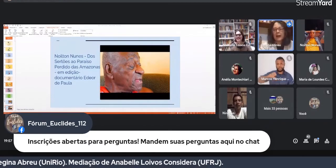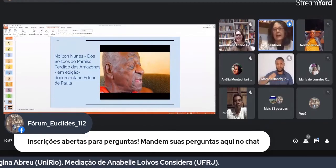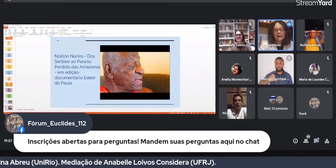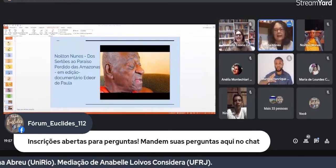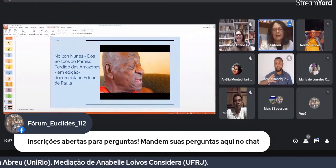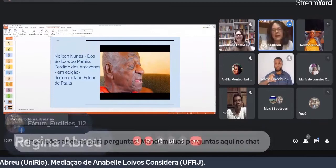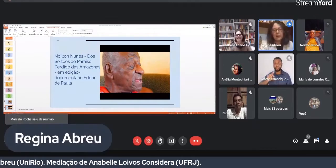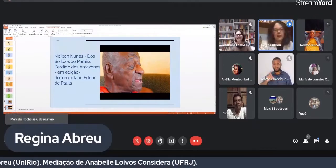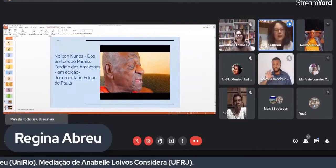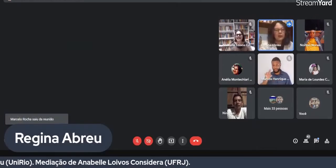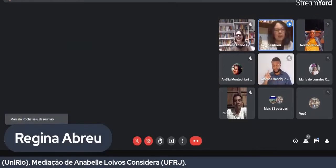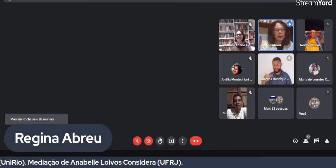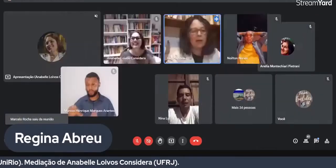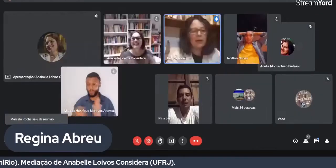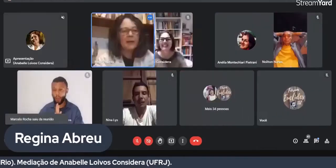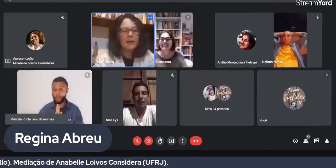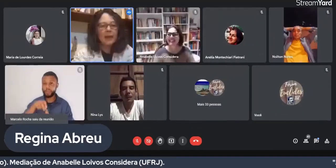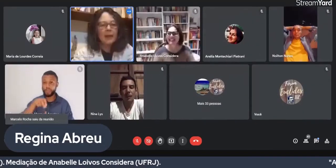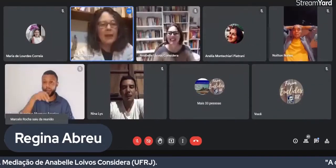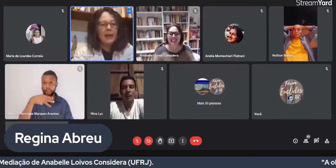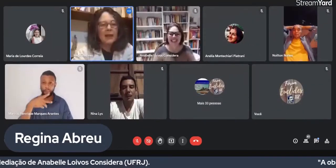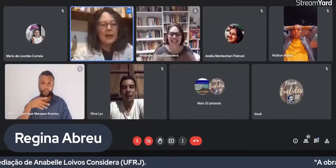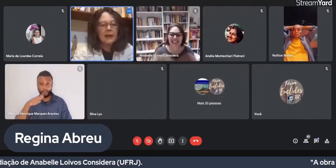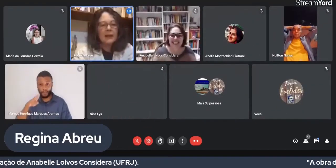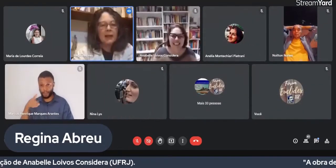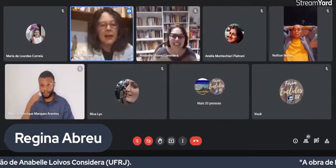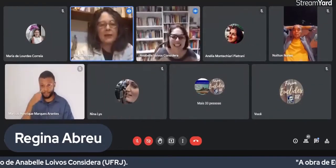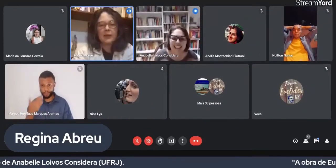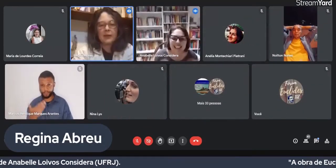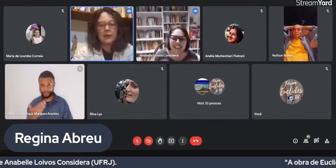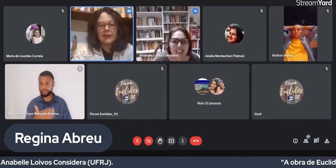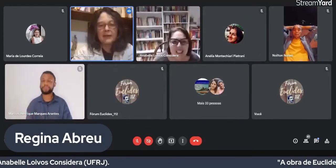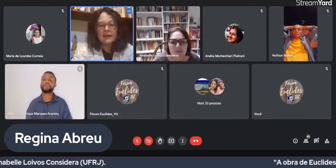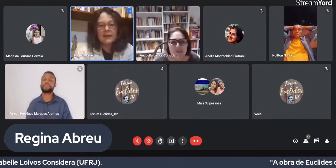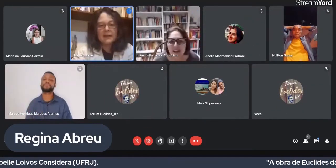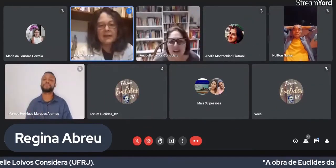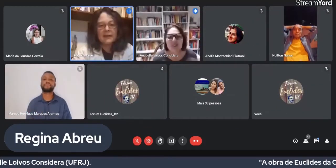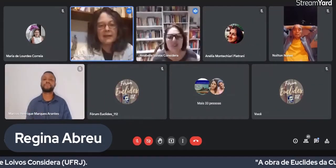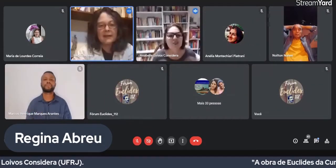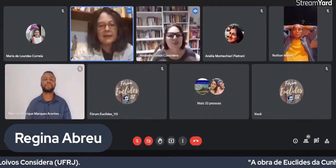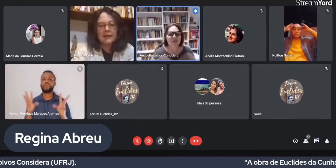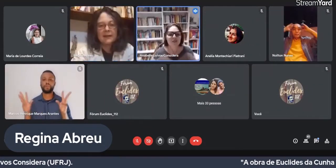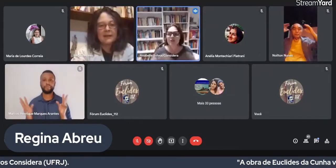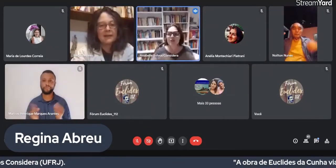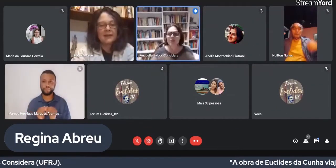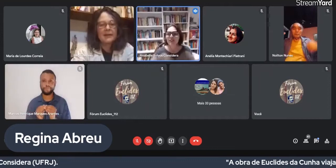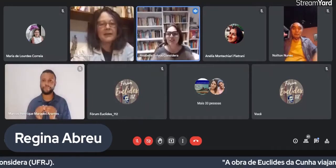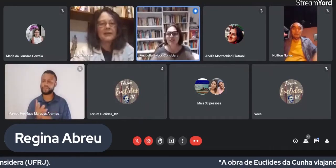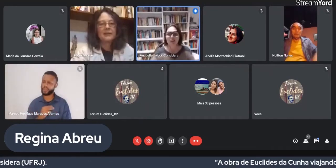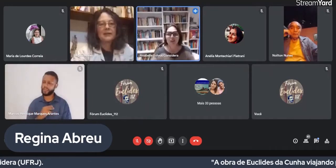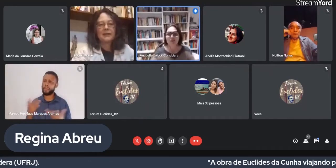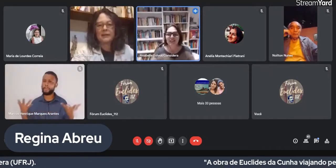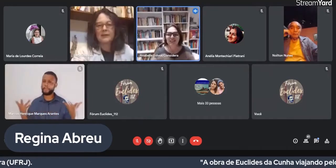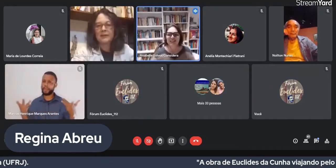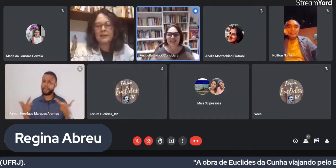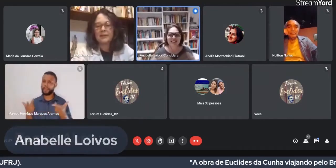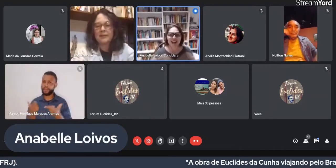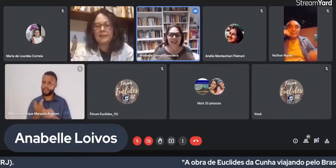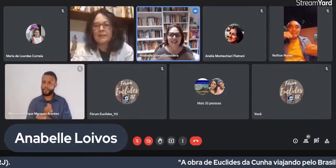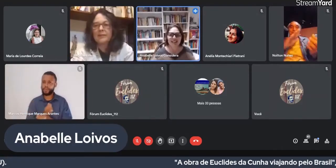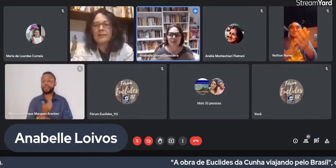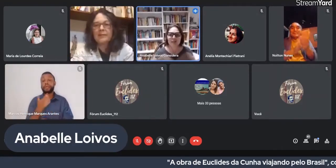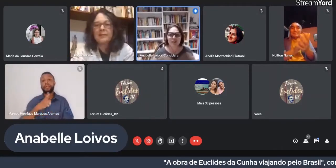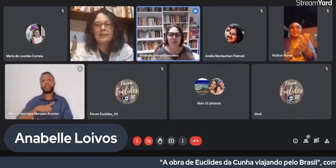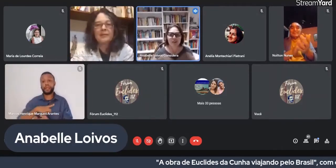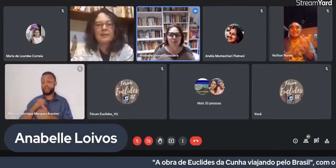popular, né? O Eduor de Paula. Então, é isso. Maravilhoso, maravilhoso. Ó, já tem gente perguntando aqui no